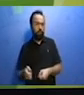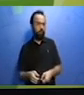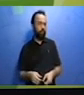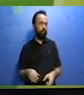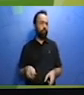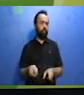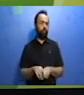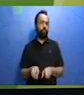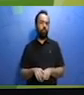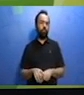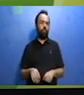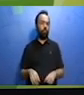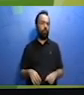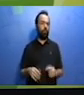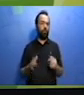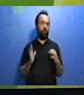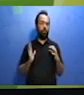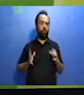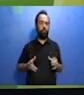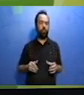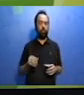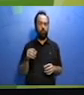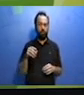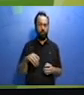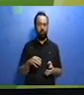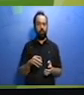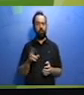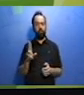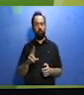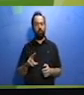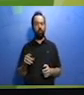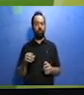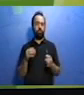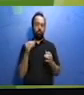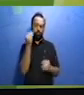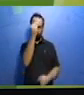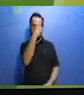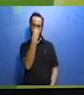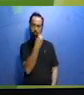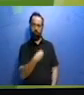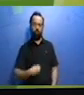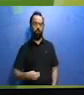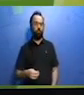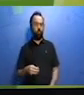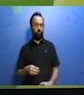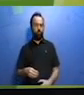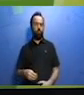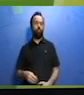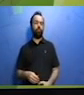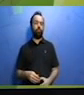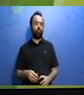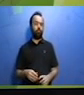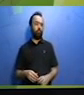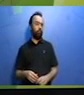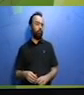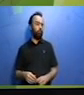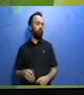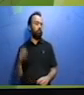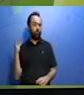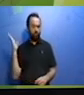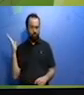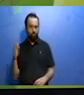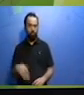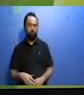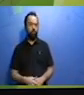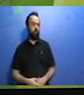também material de higiene pessoal, como cremes, cosméticos, maquiagem, dentre outros produtos.